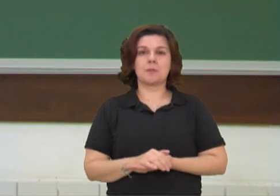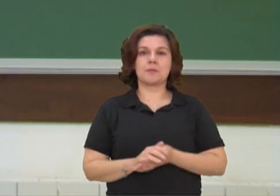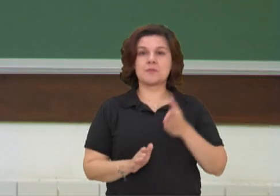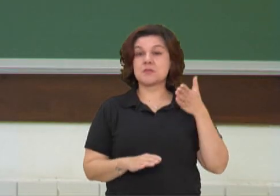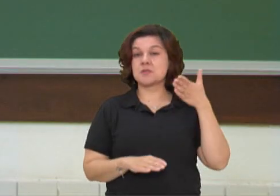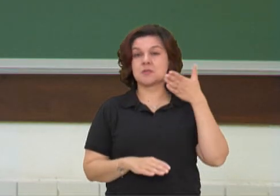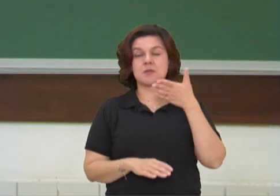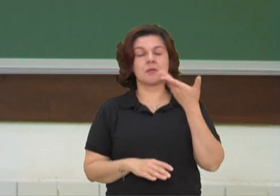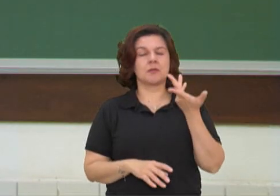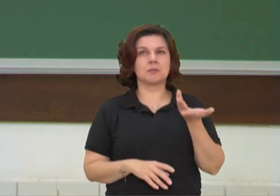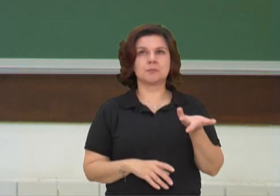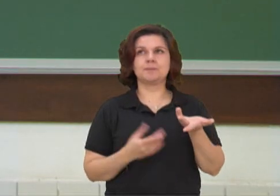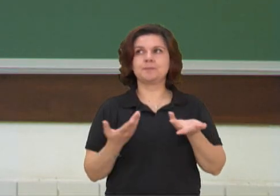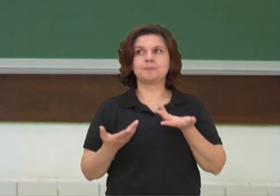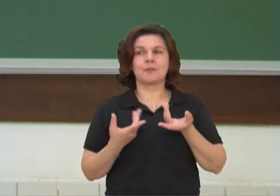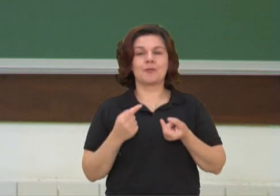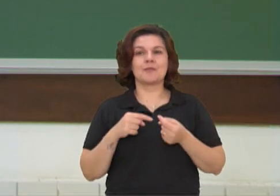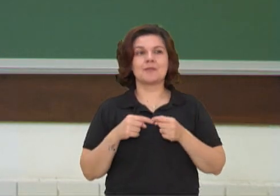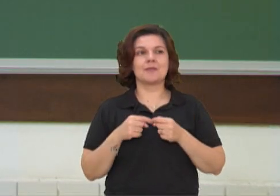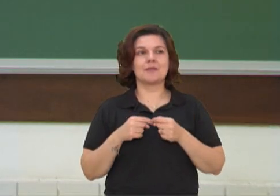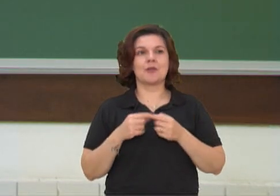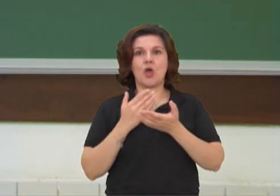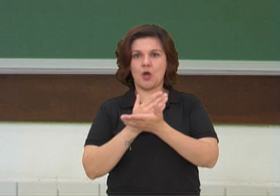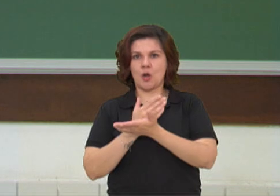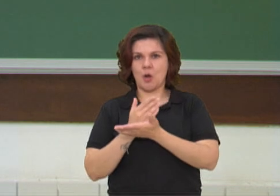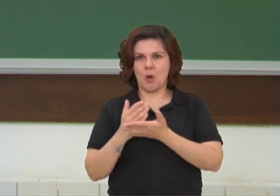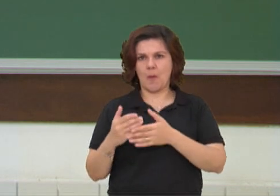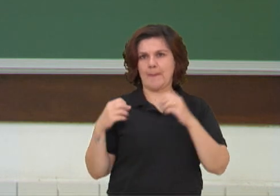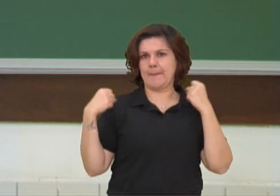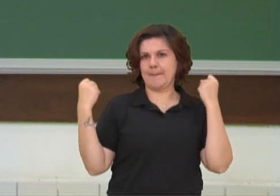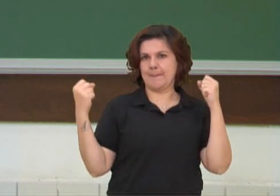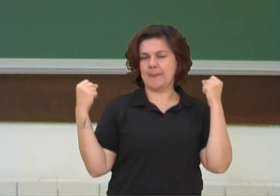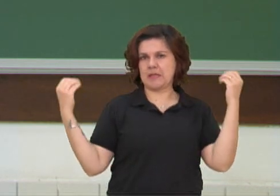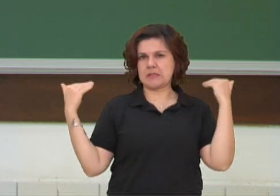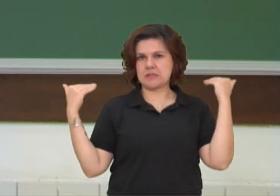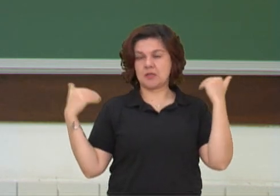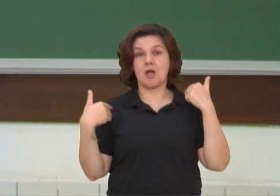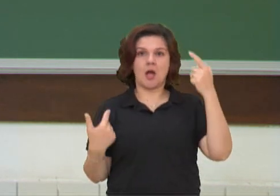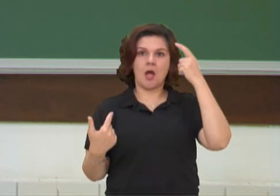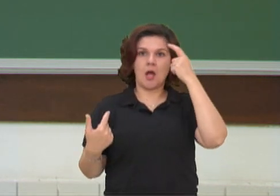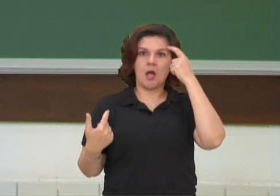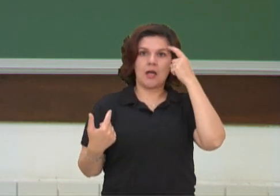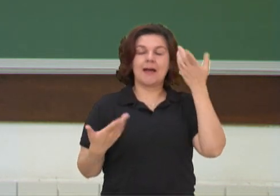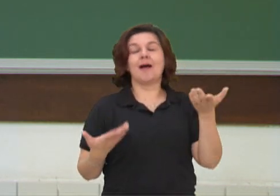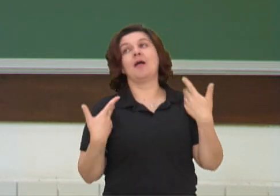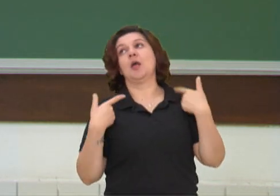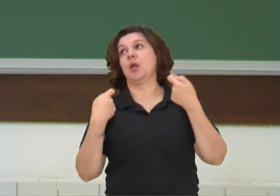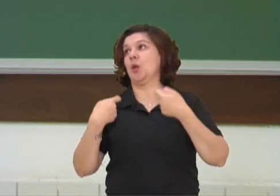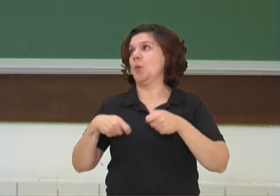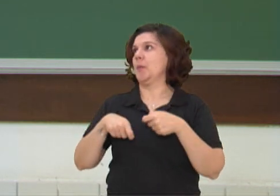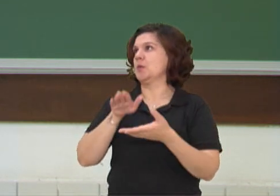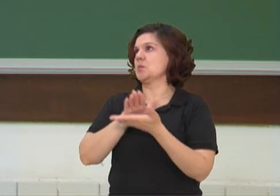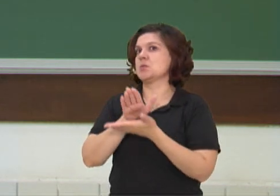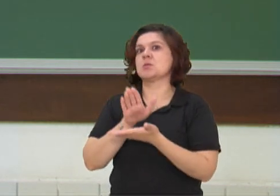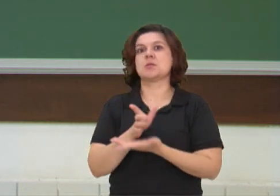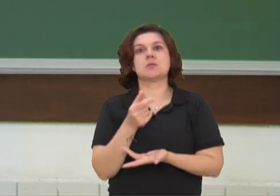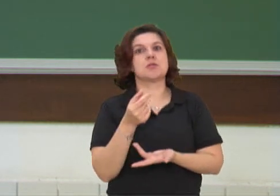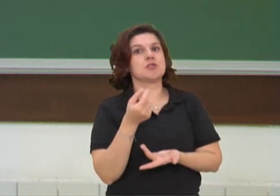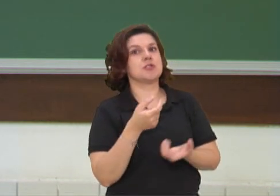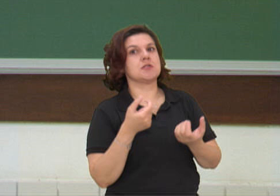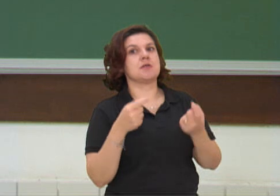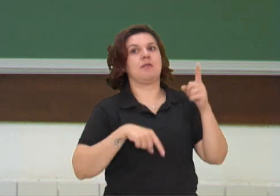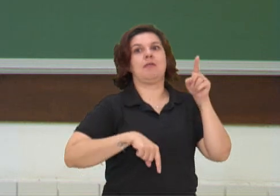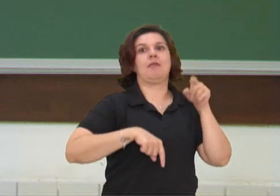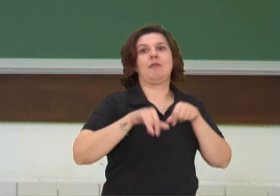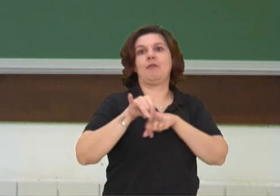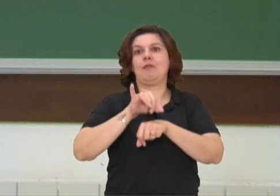lá, quando você começa a praticar atividade física, você coloca na sua cabeça que você precisa gastar dinheiro com equipamento, com